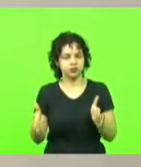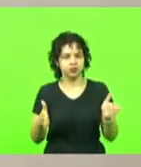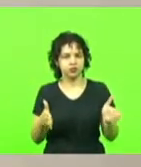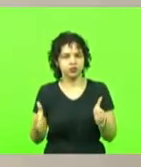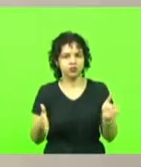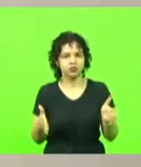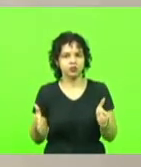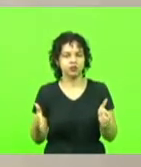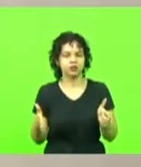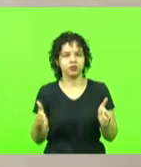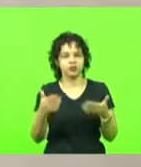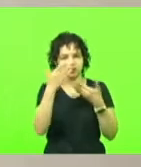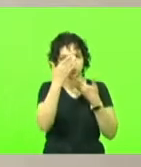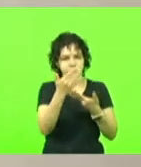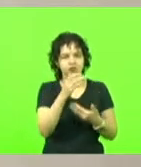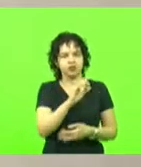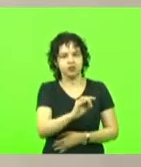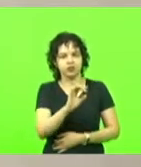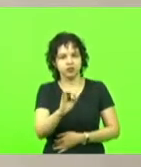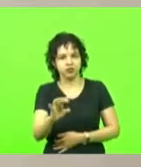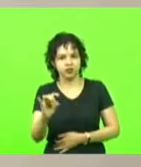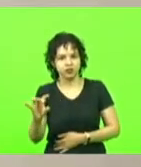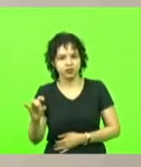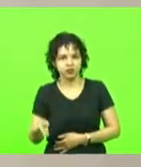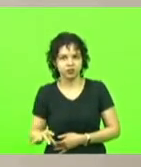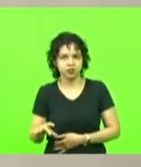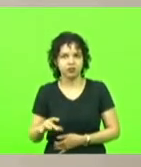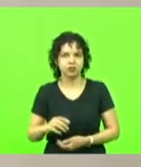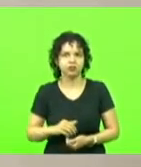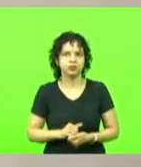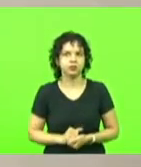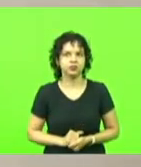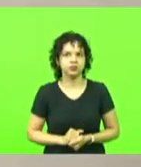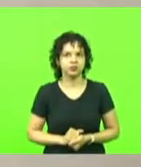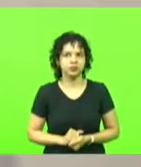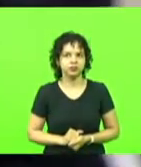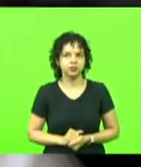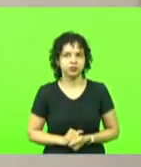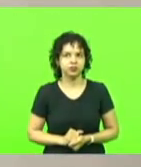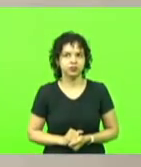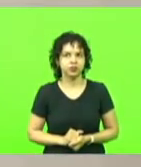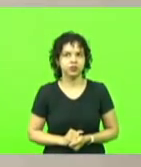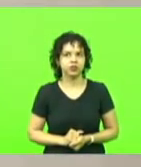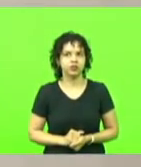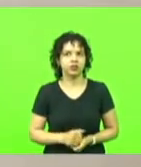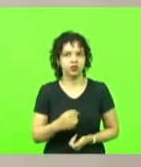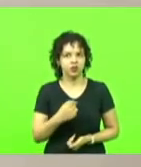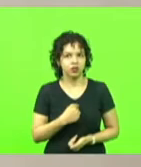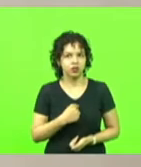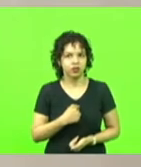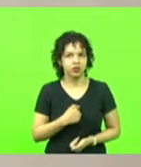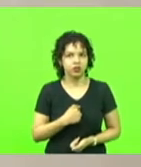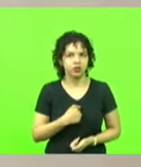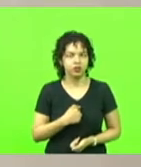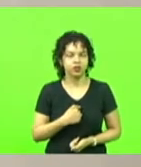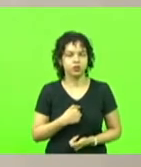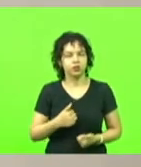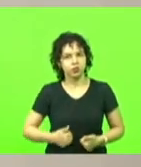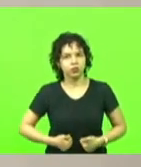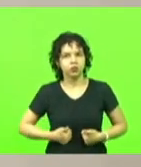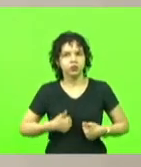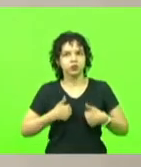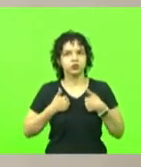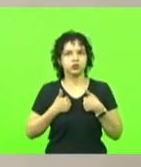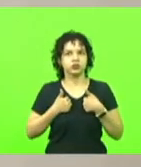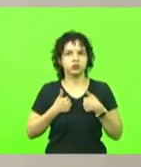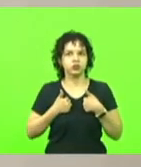vocês, obrigado a cada uma, Sopels. Estou orgulhoso e vou ter